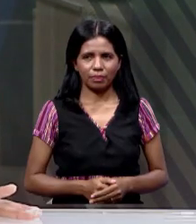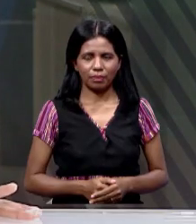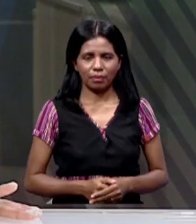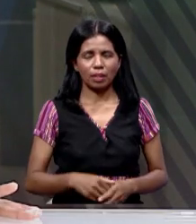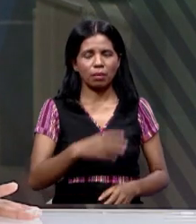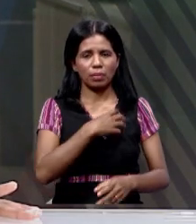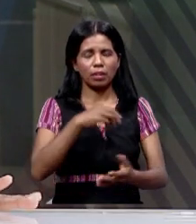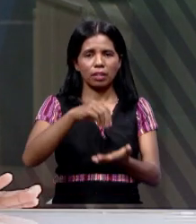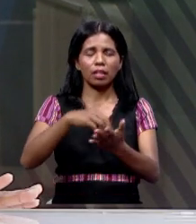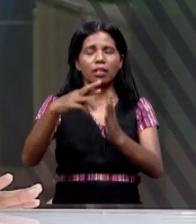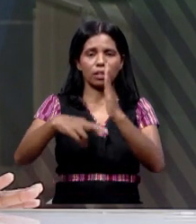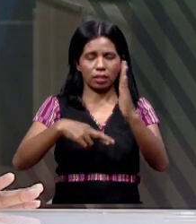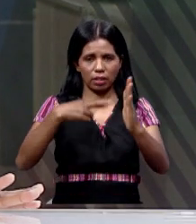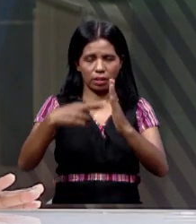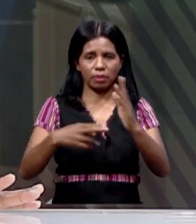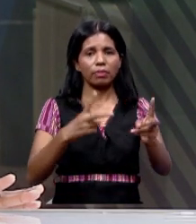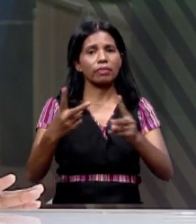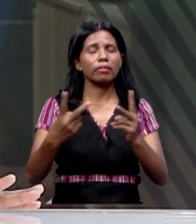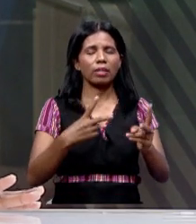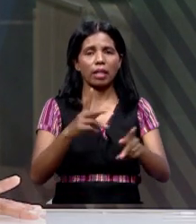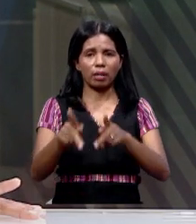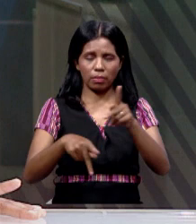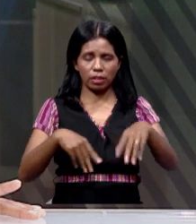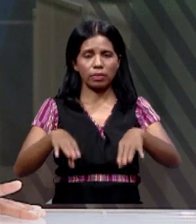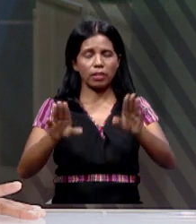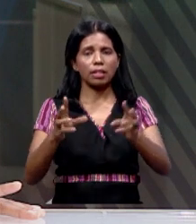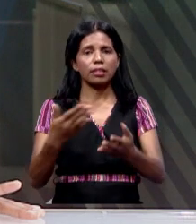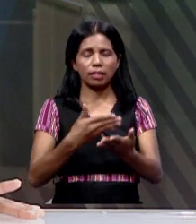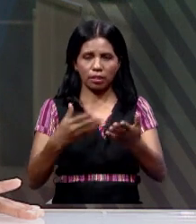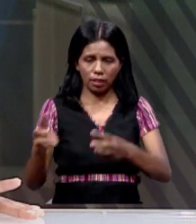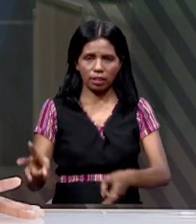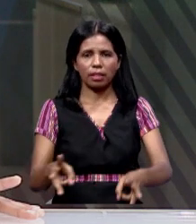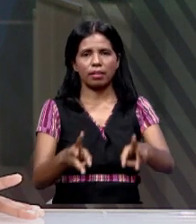Pentele se cria regras rigoroso sub vendedor ne be fansa sangue dalam público.